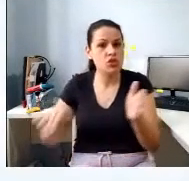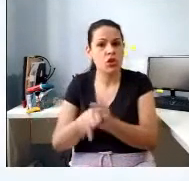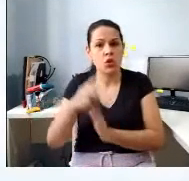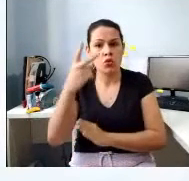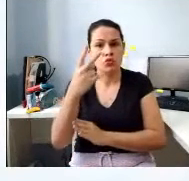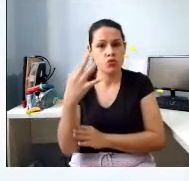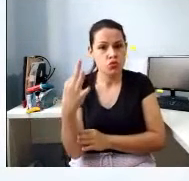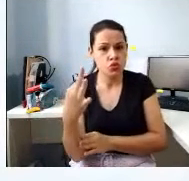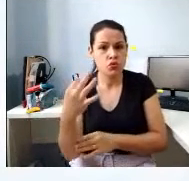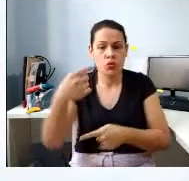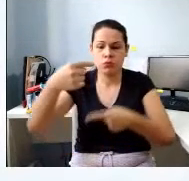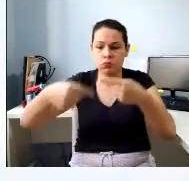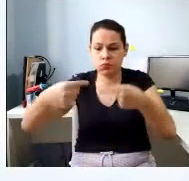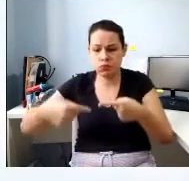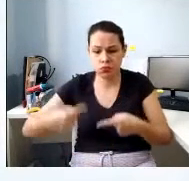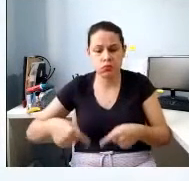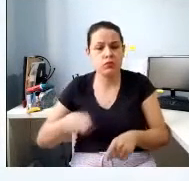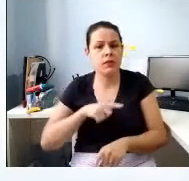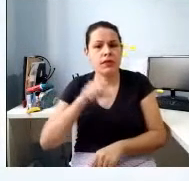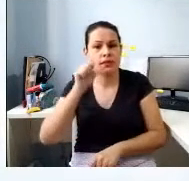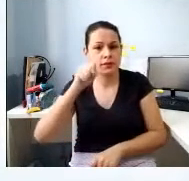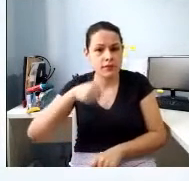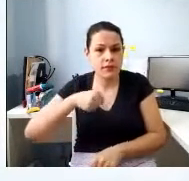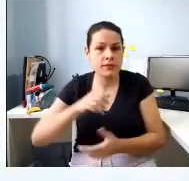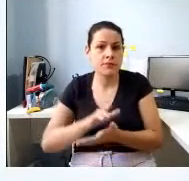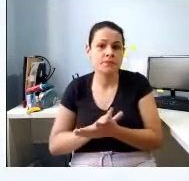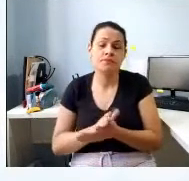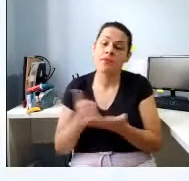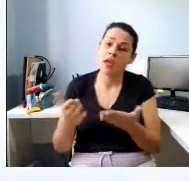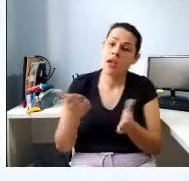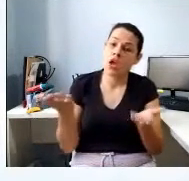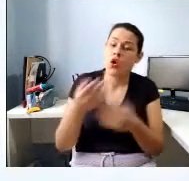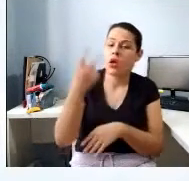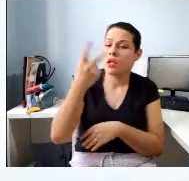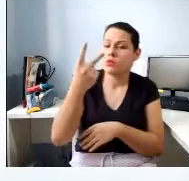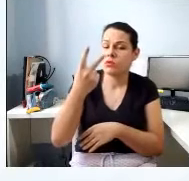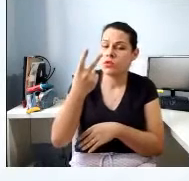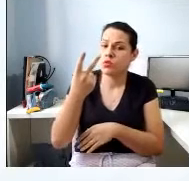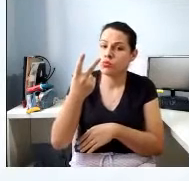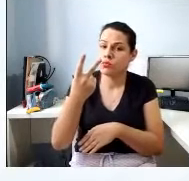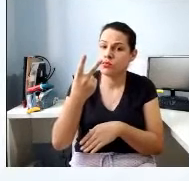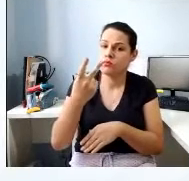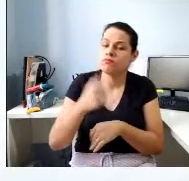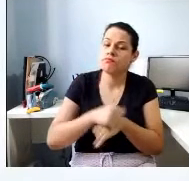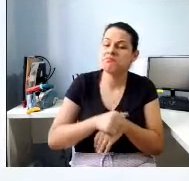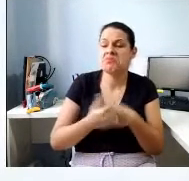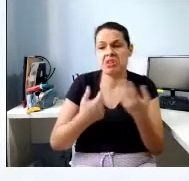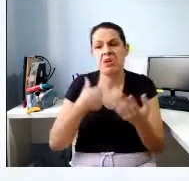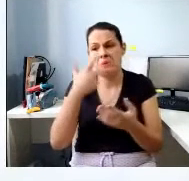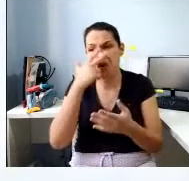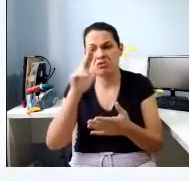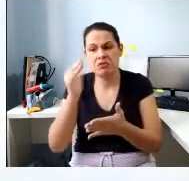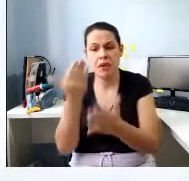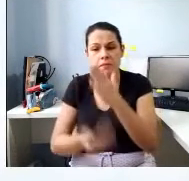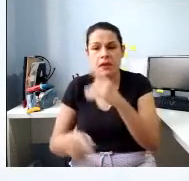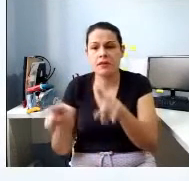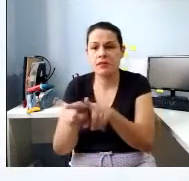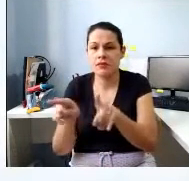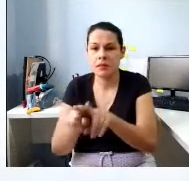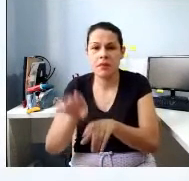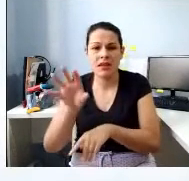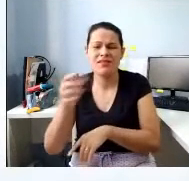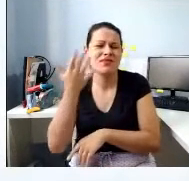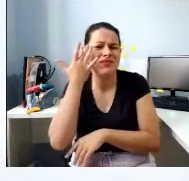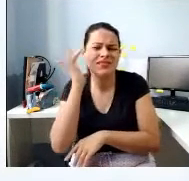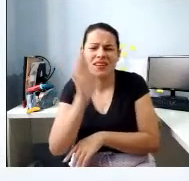candidato do Cidadania, e aí ele ficou em segundo, deverá ser derrotado pelo candidato que saiu em primeiro, agora eu não me recordo o